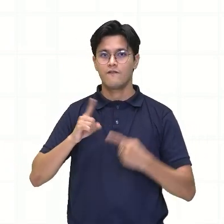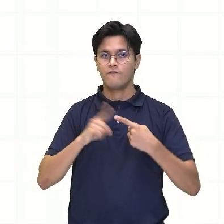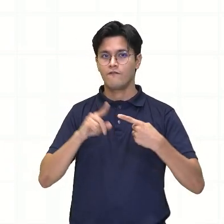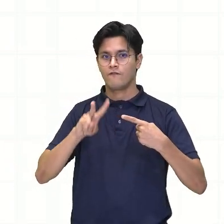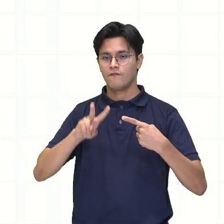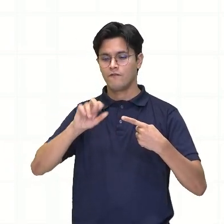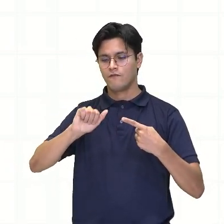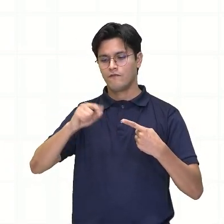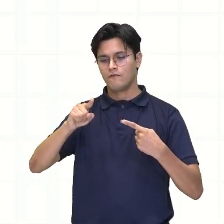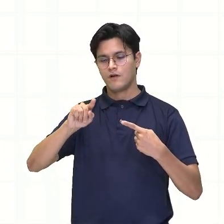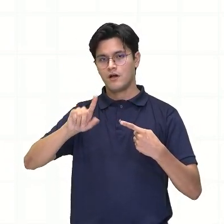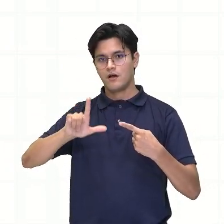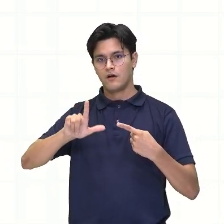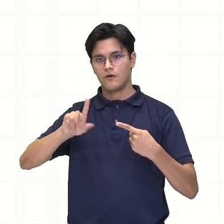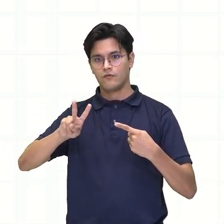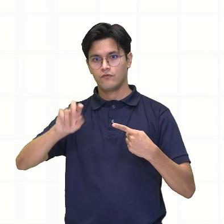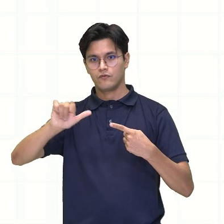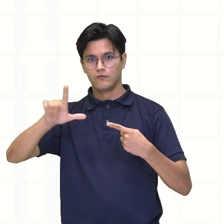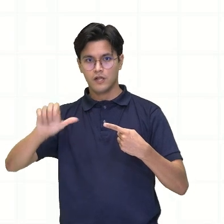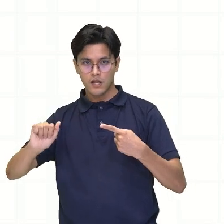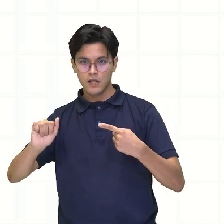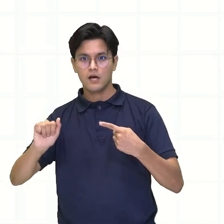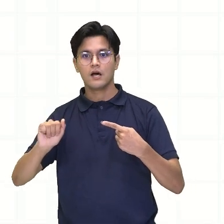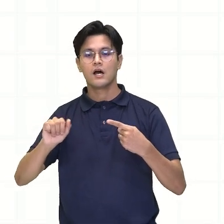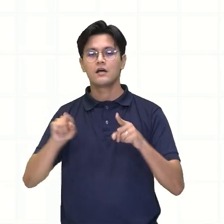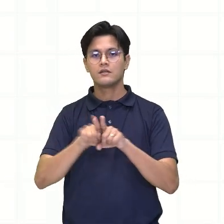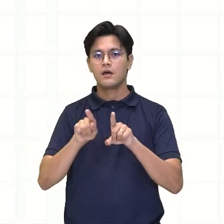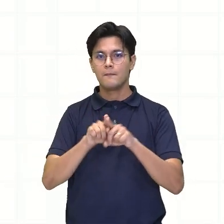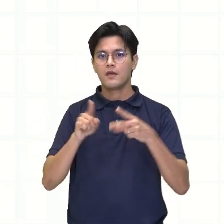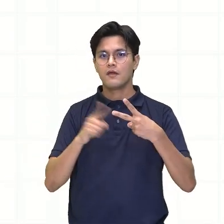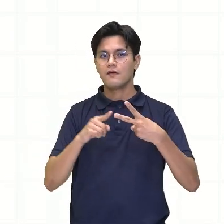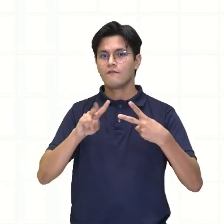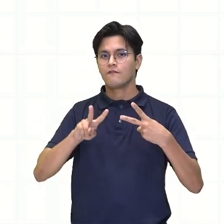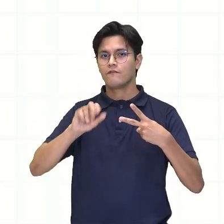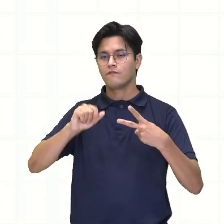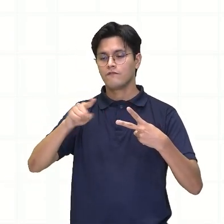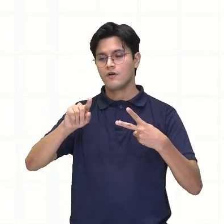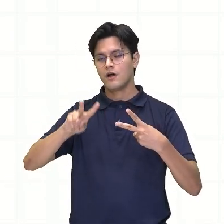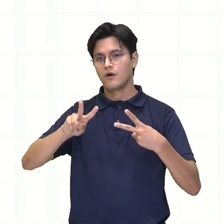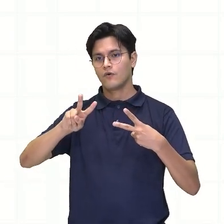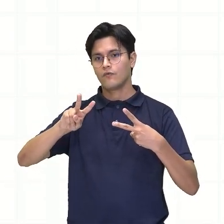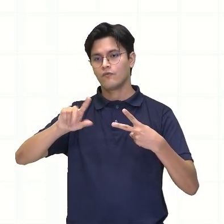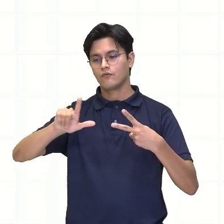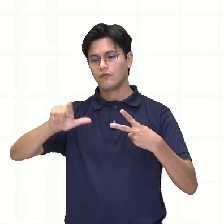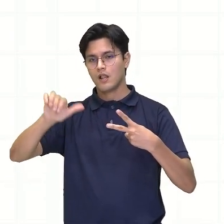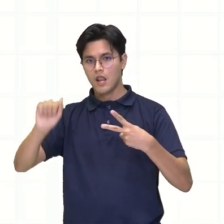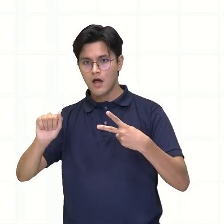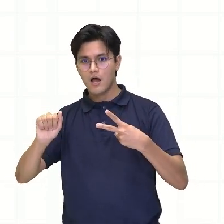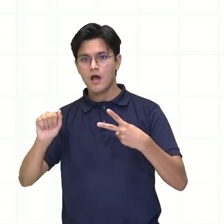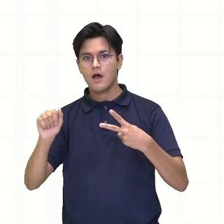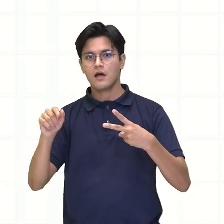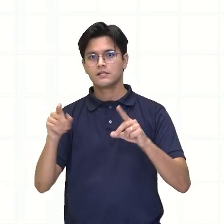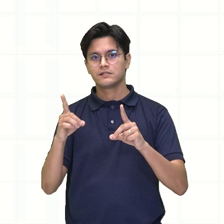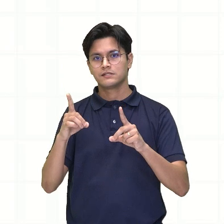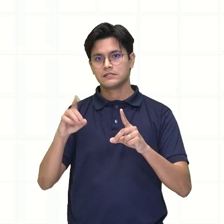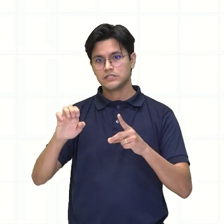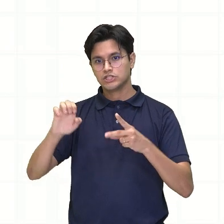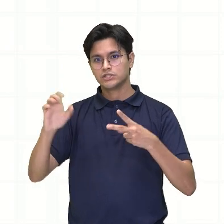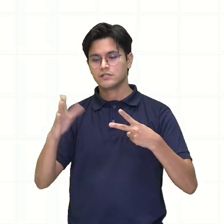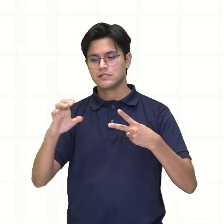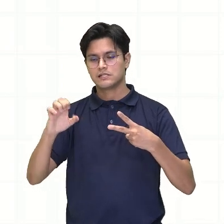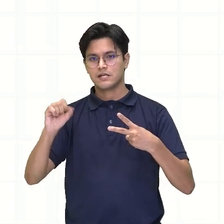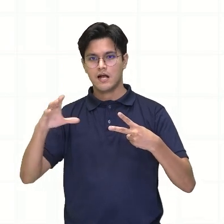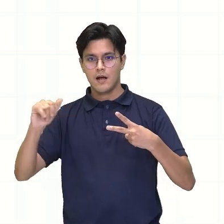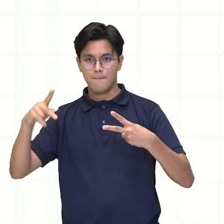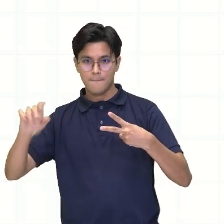A válvula de admissão e a válvula de escape. No caso desse motor de combustão interna, essa combustão,